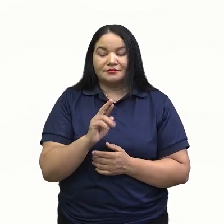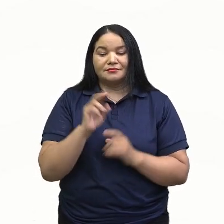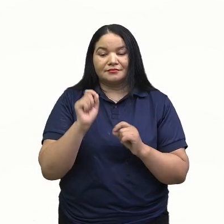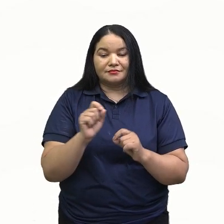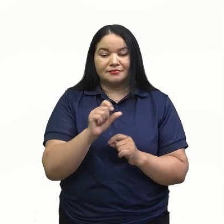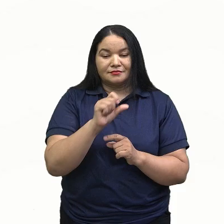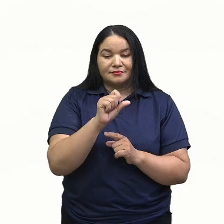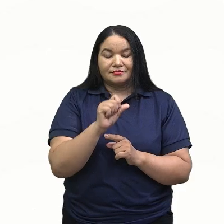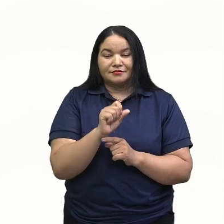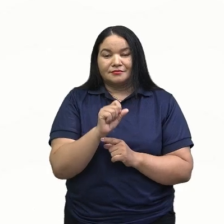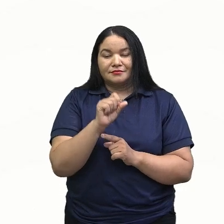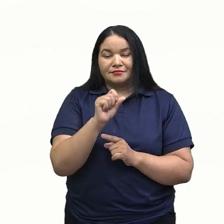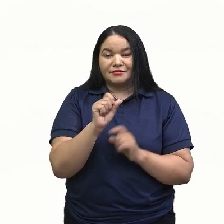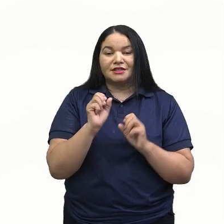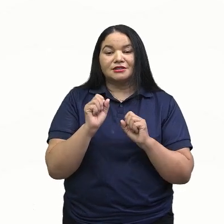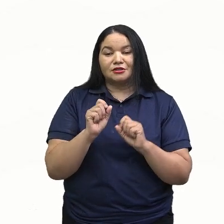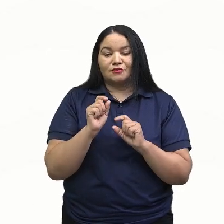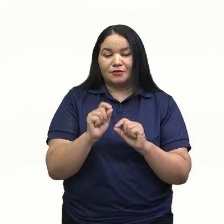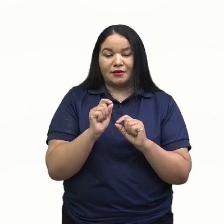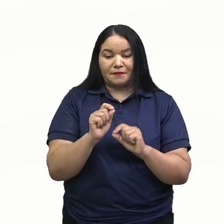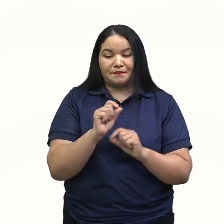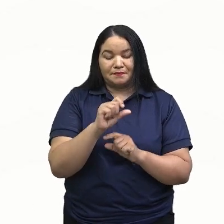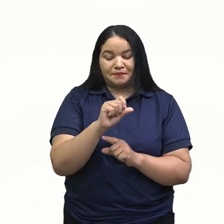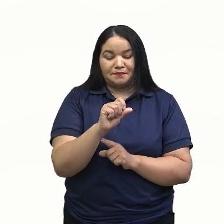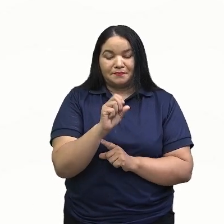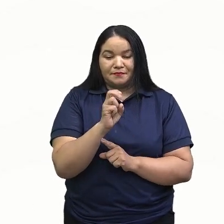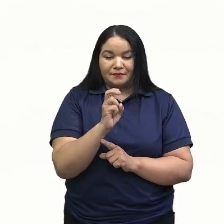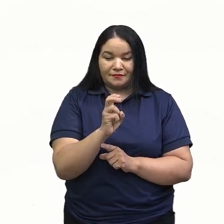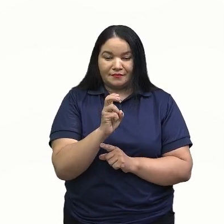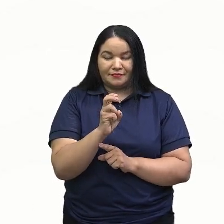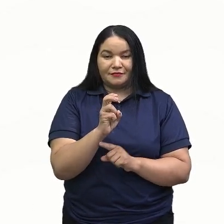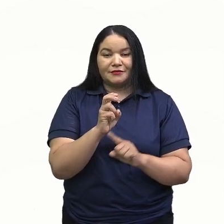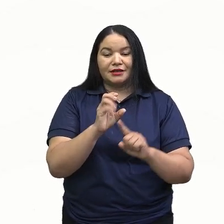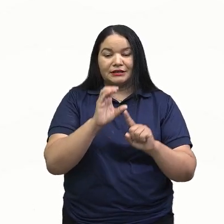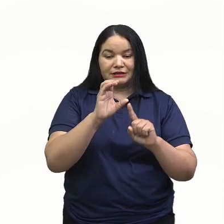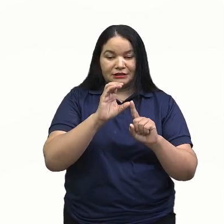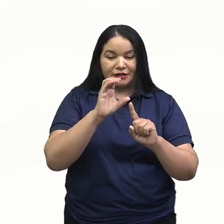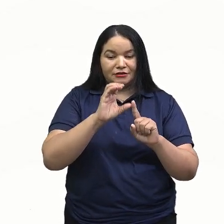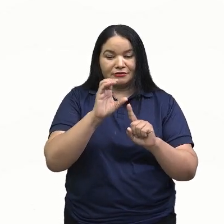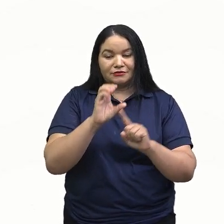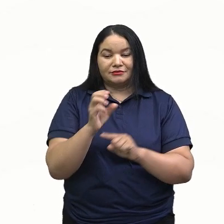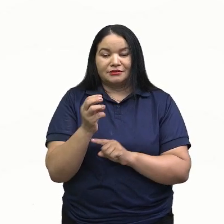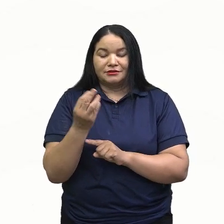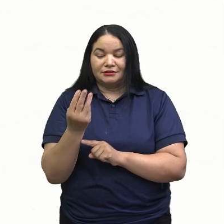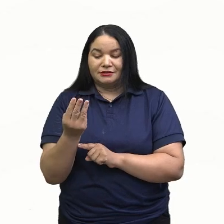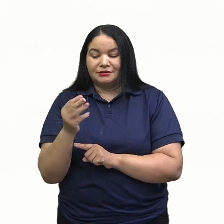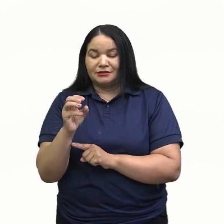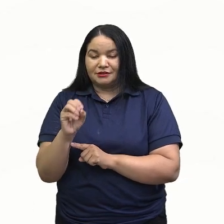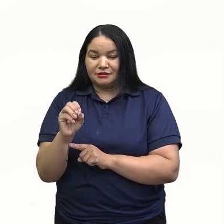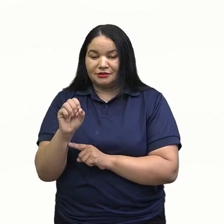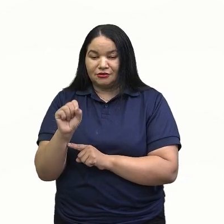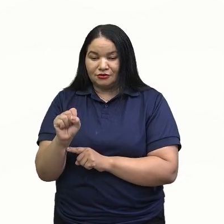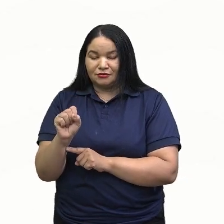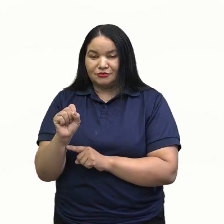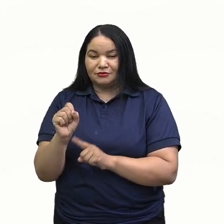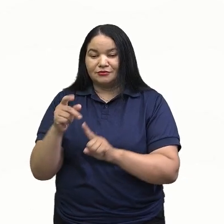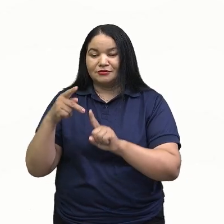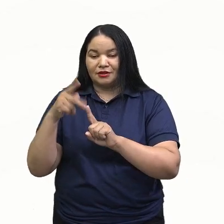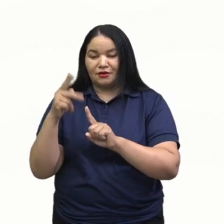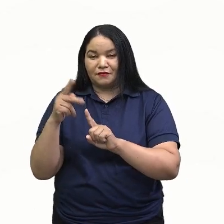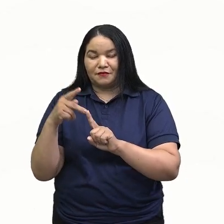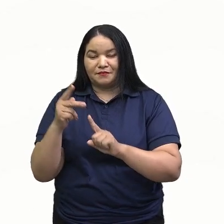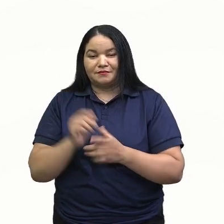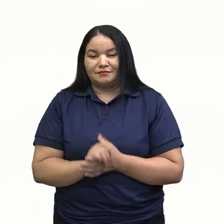são, respectivamente, 95 graus Celsius e 308